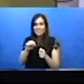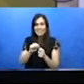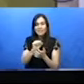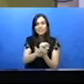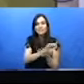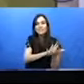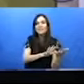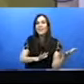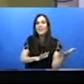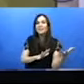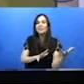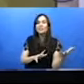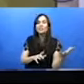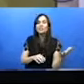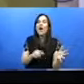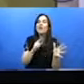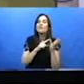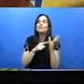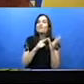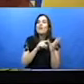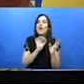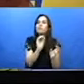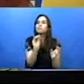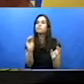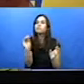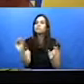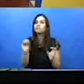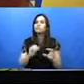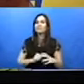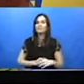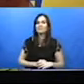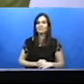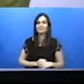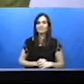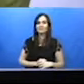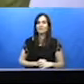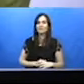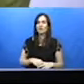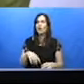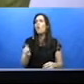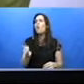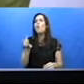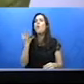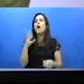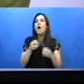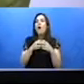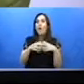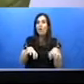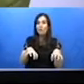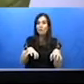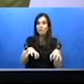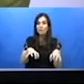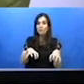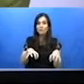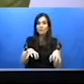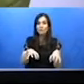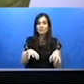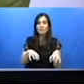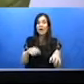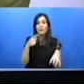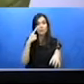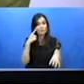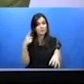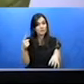atividade preenchendo as vogais. Quantos ovos a turma fez? Aqui nós vamos fazer o